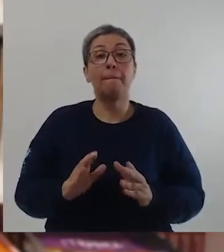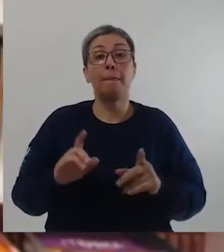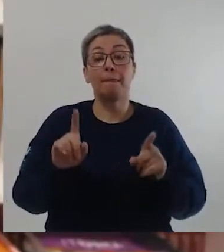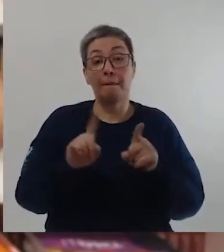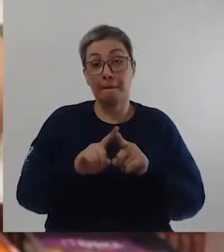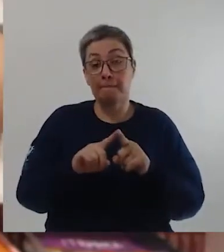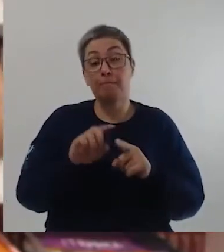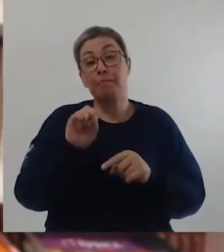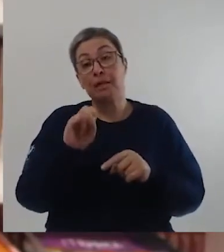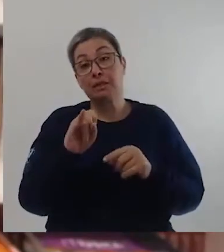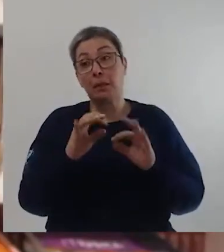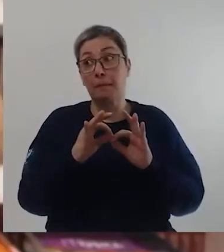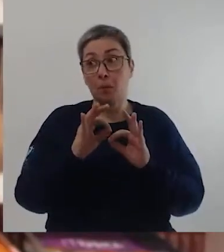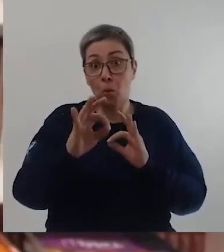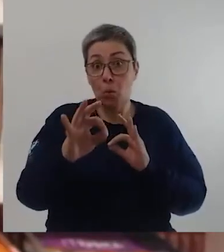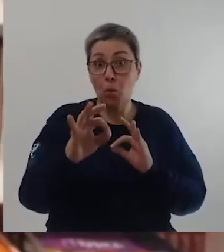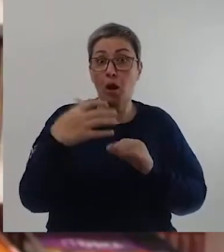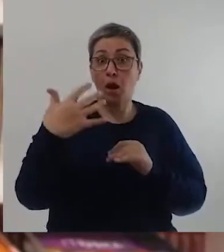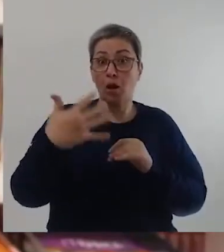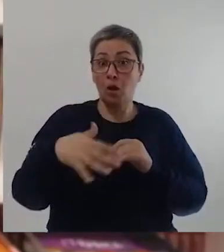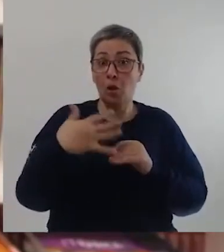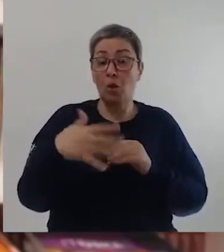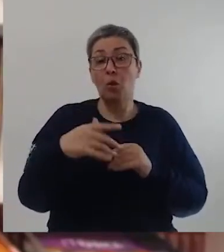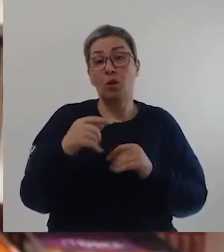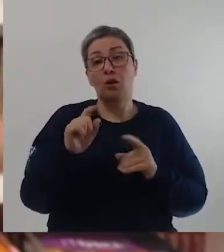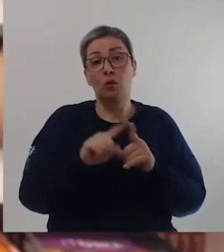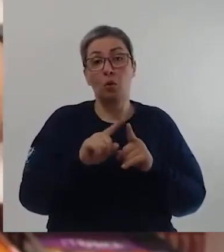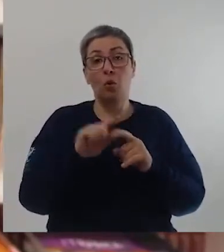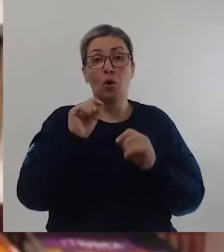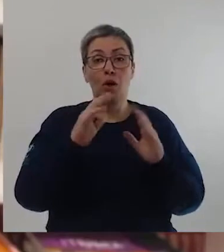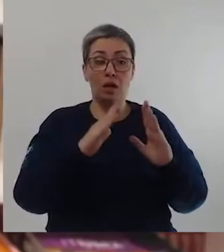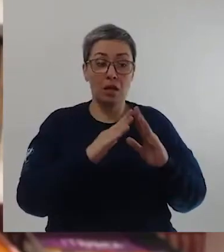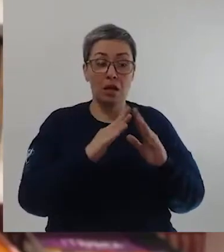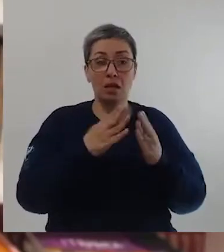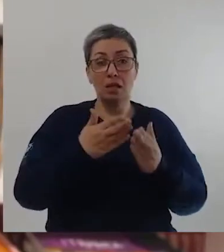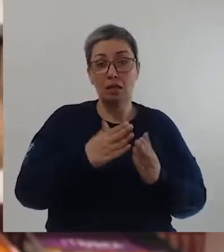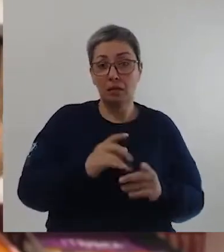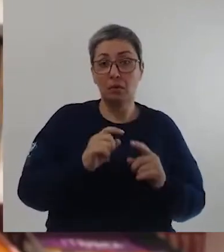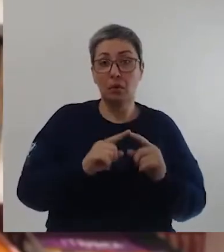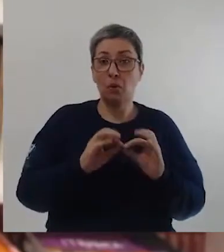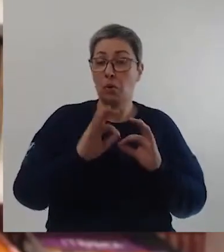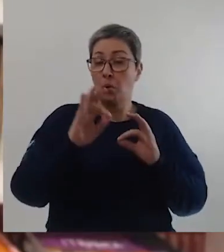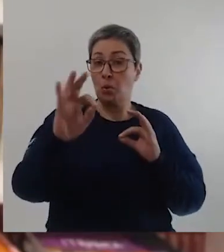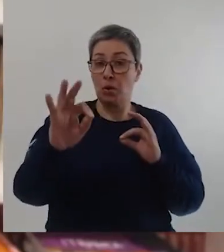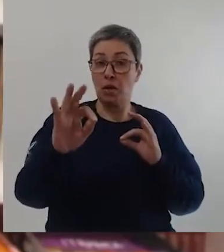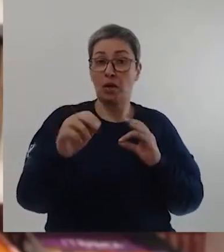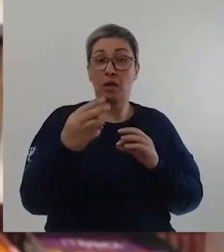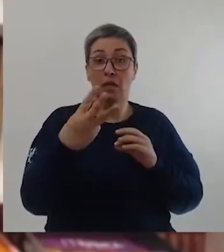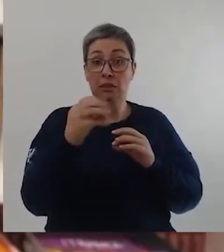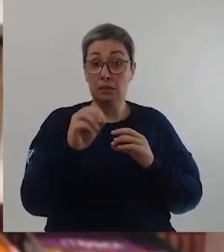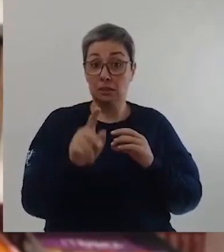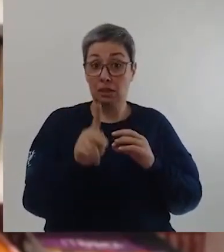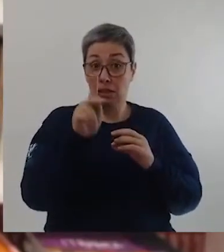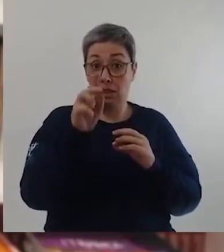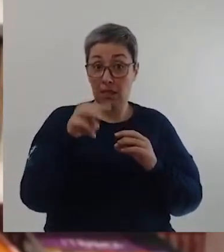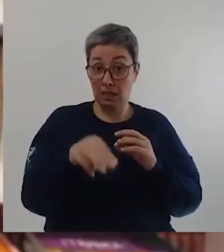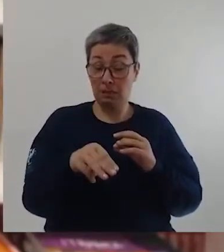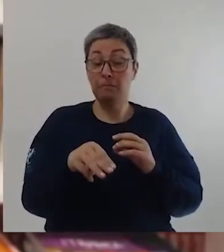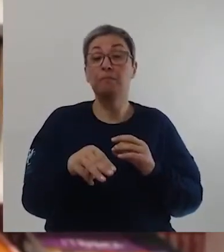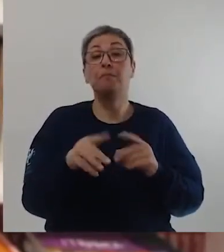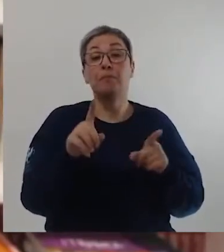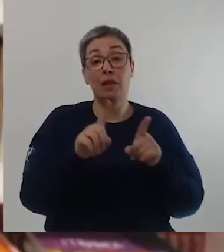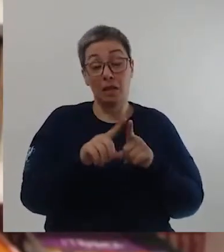né se essa é uma distância maior é outra causa da criança nasceu ficou muito maior do que ele tá